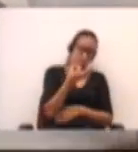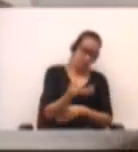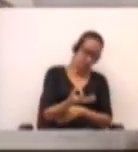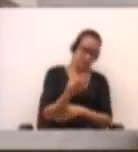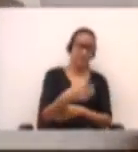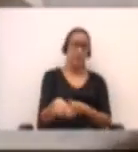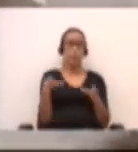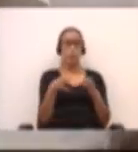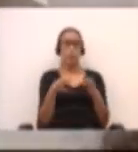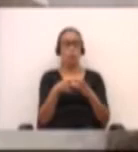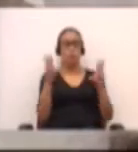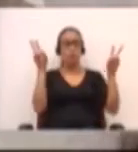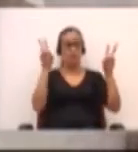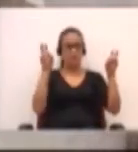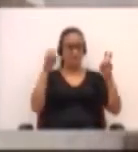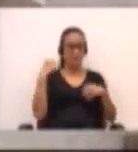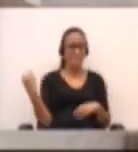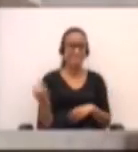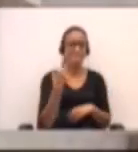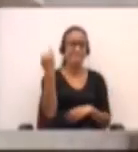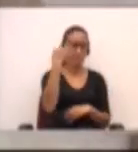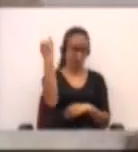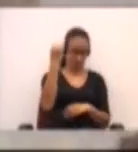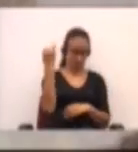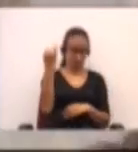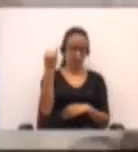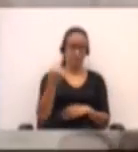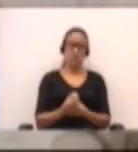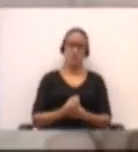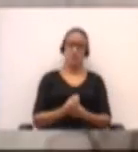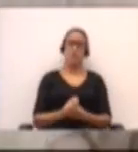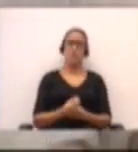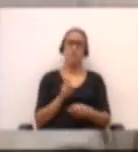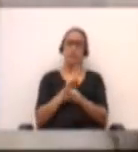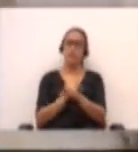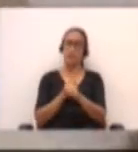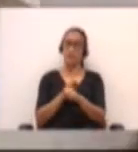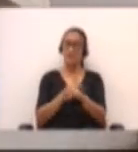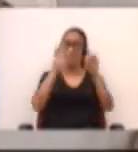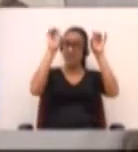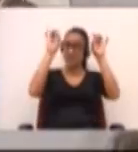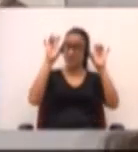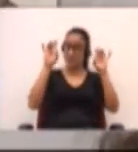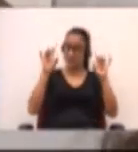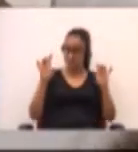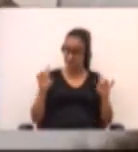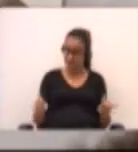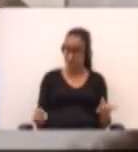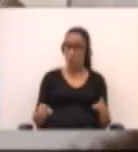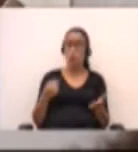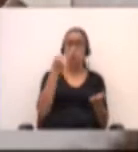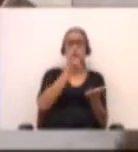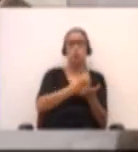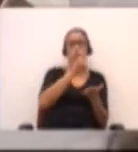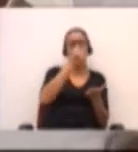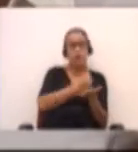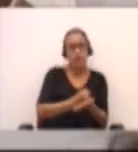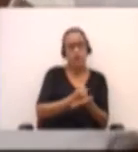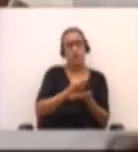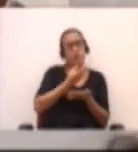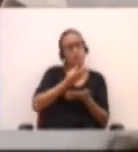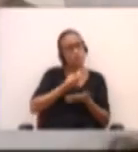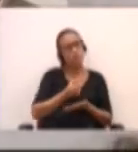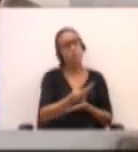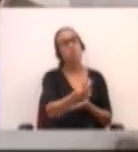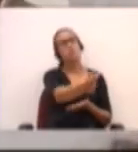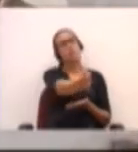assuntos relevantes para tratar especificamente da renovação ou não do contrato da humanitária com a